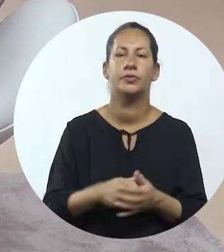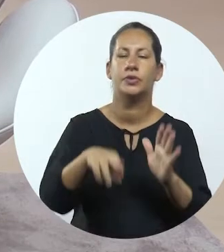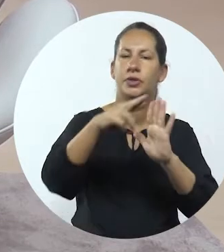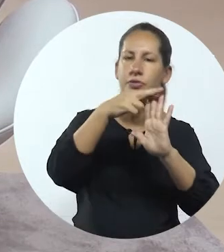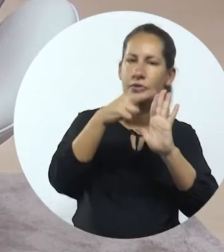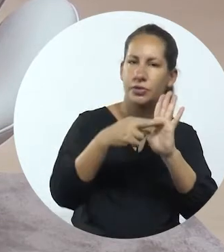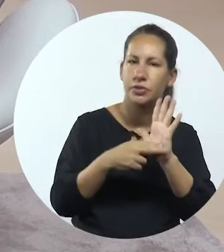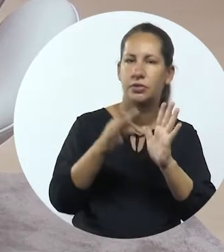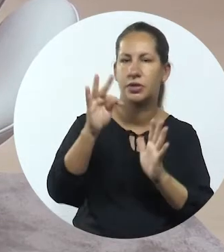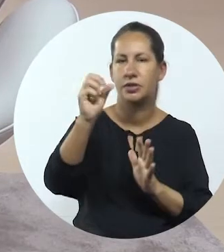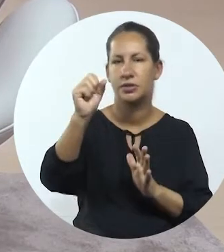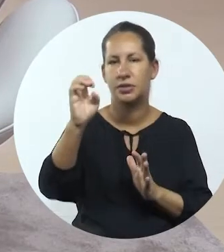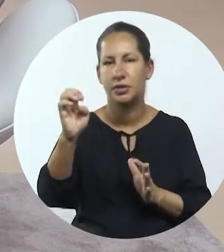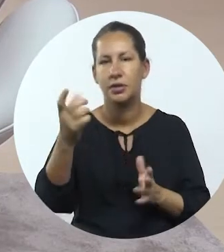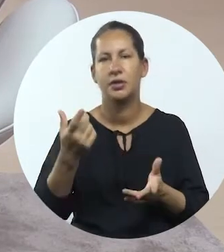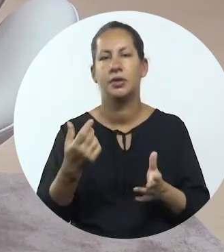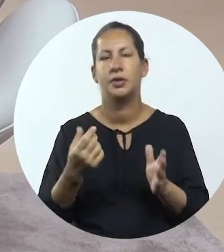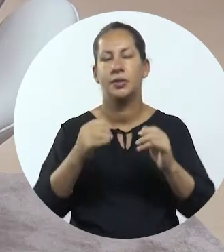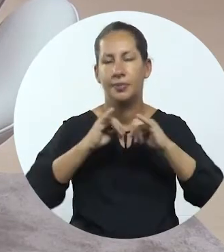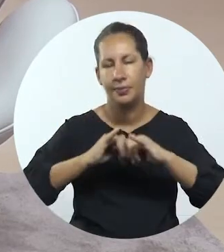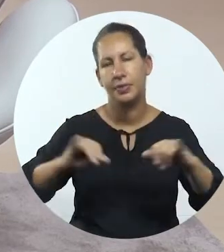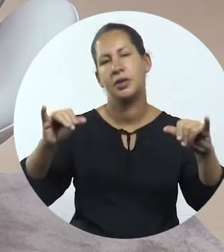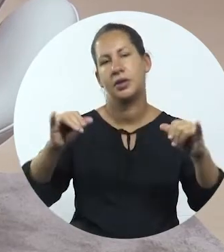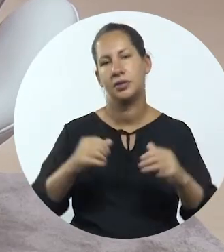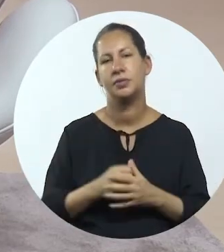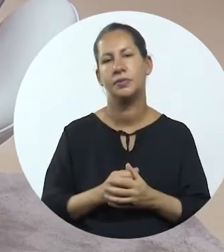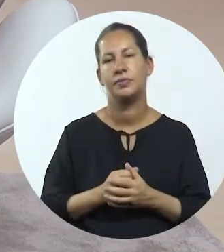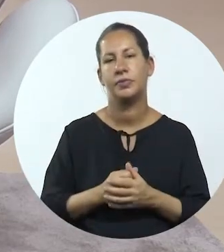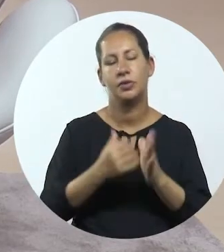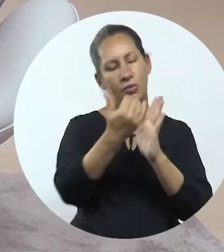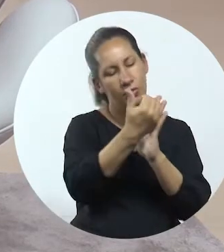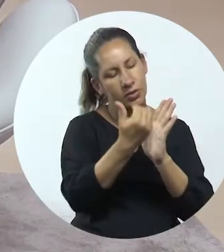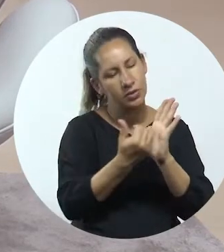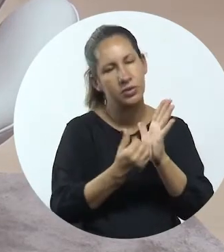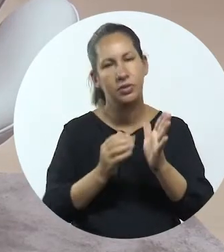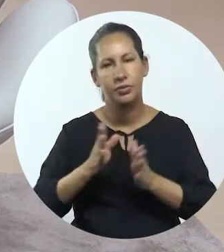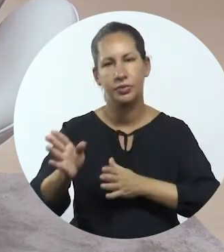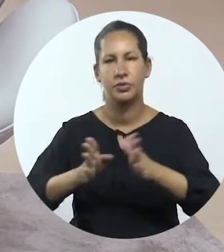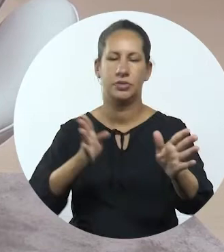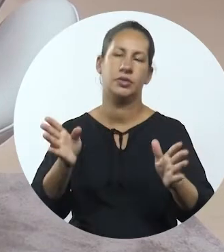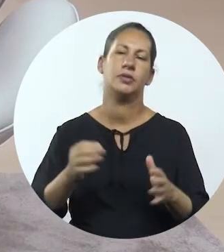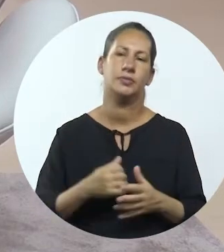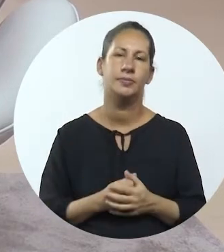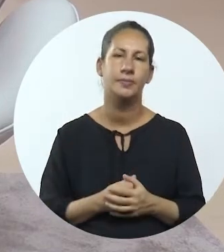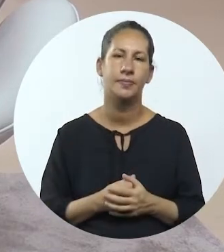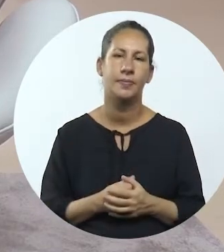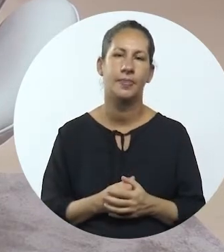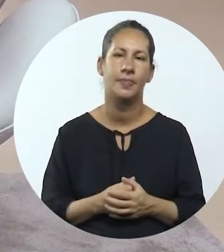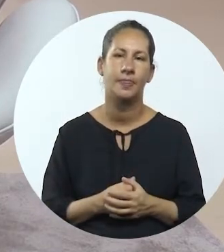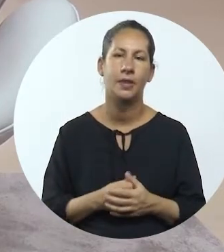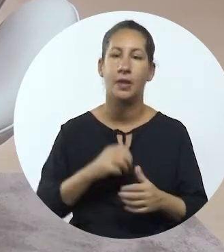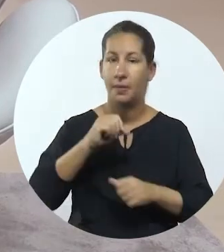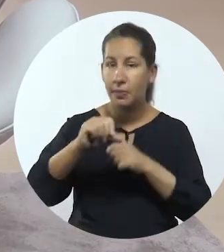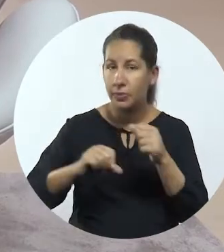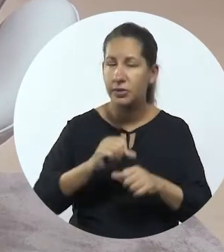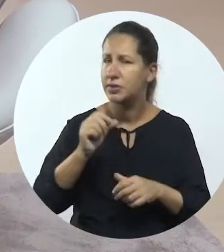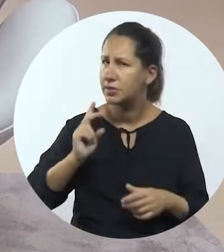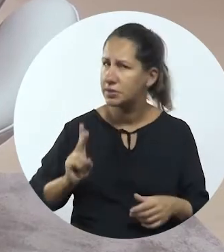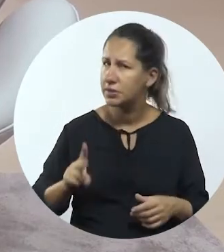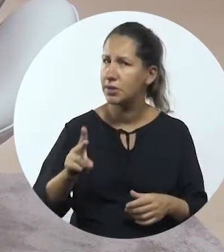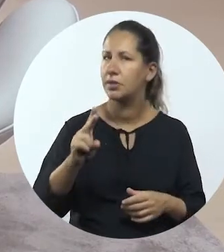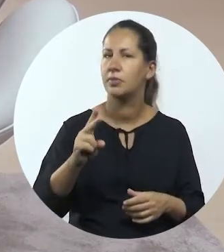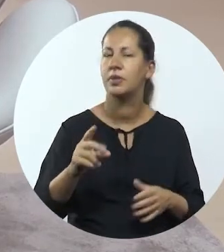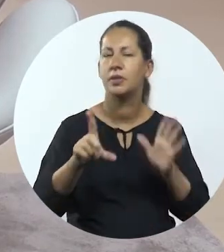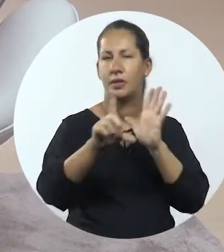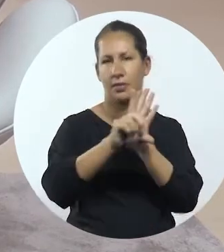resoluções do TSE, que foram publicadas e que norteiam todo o trabalho das eleições municipais. Essas mudanças que sempre